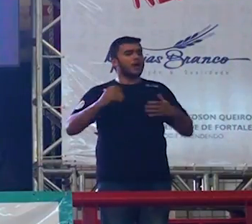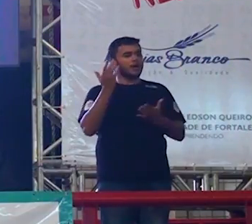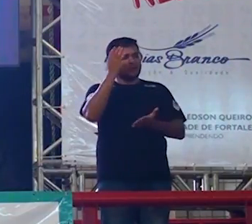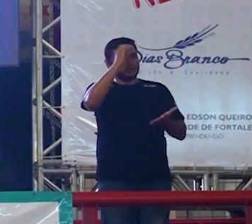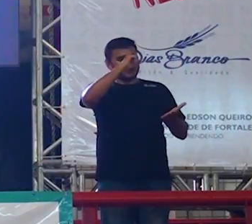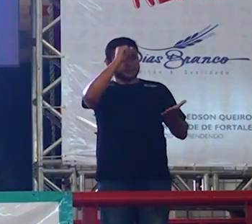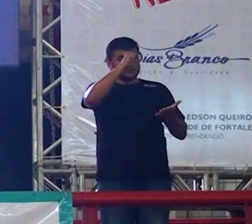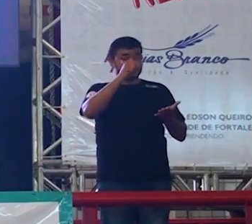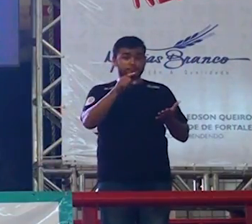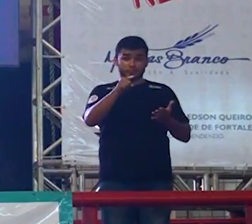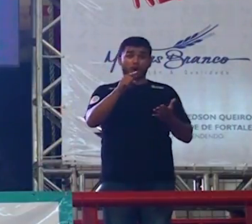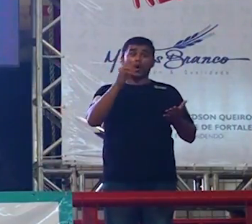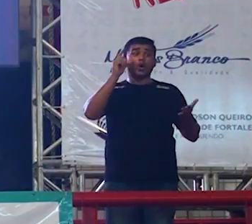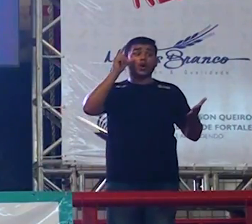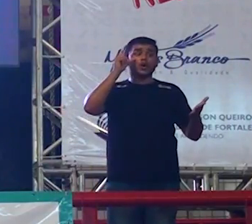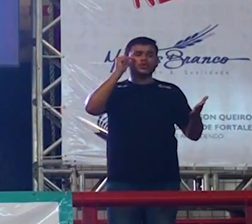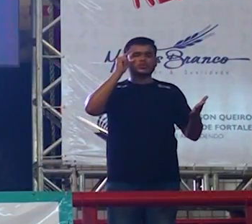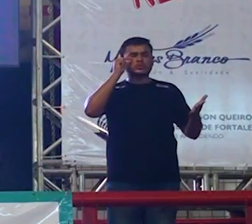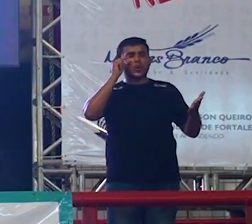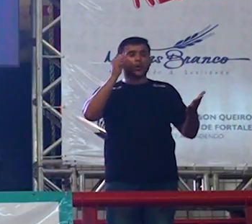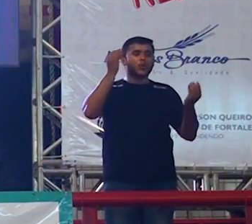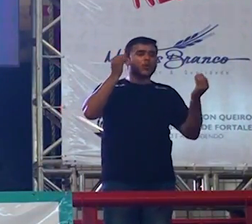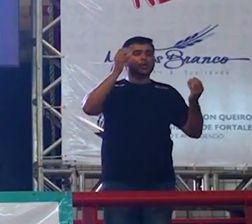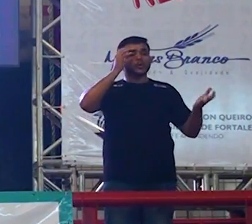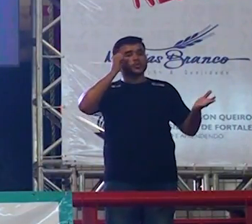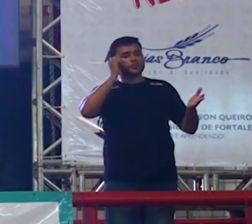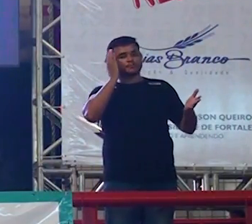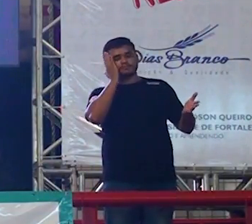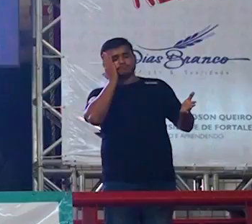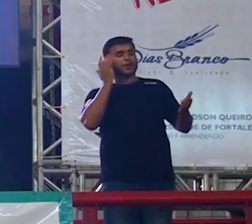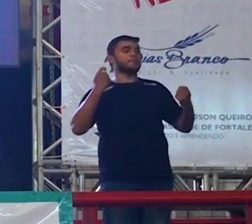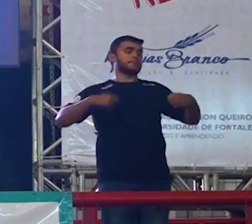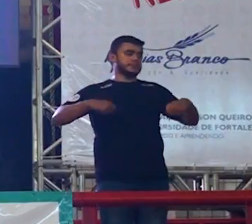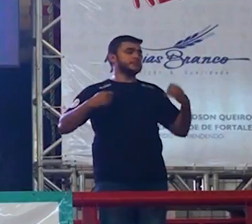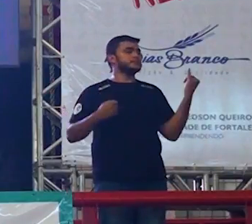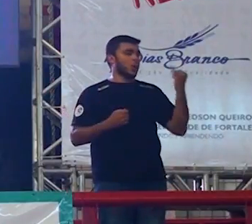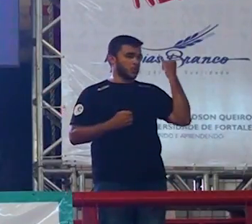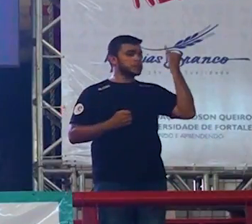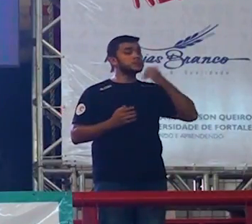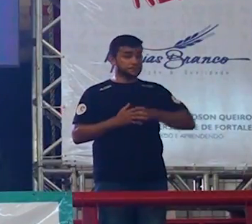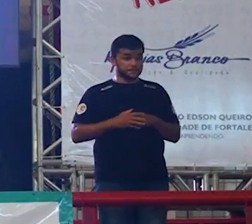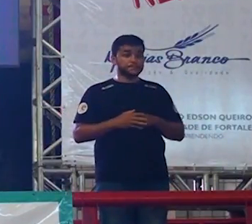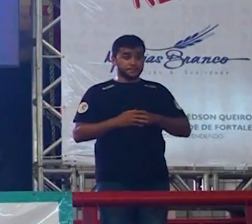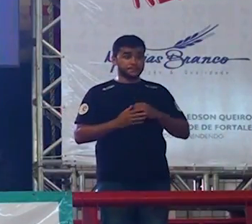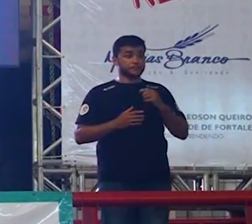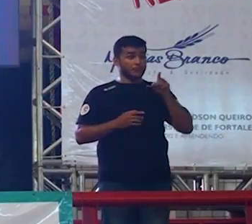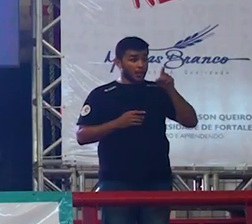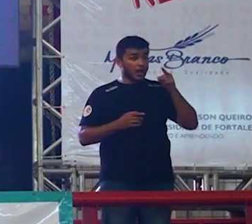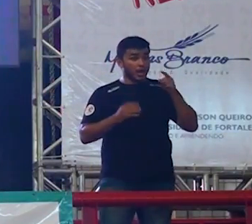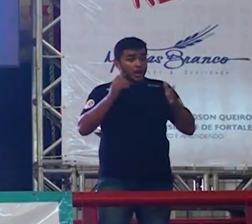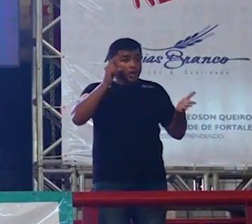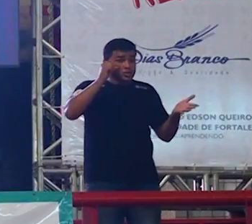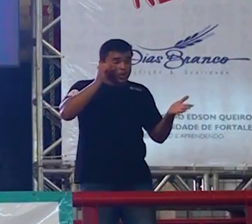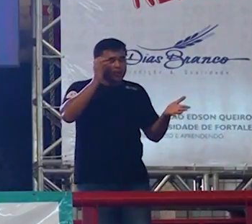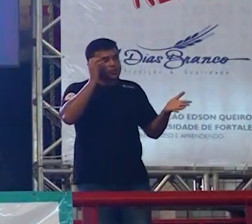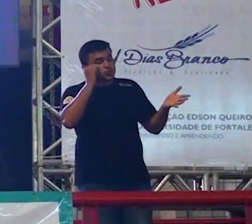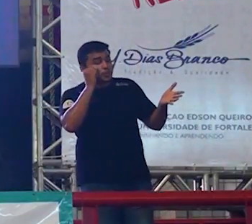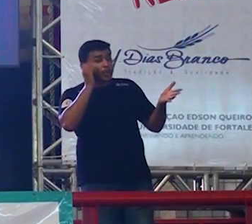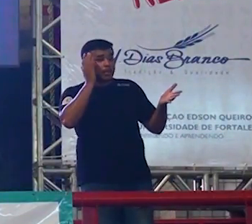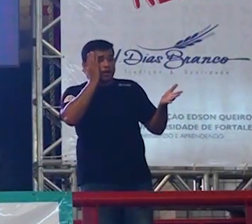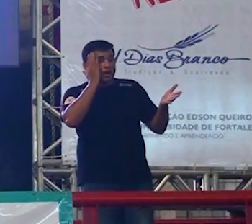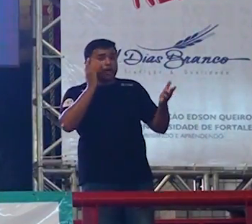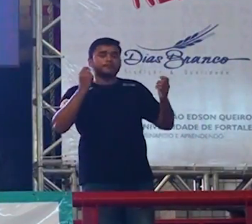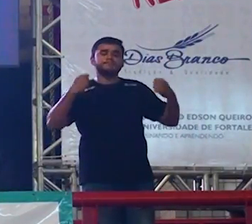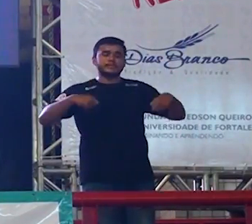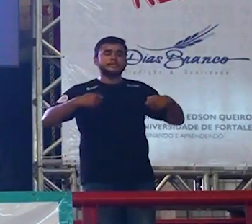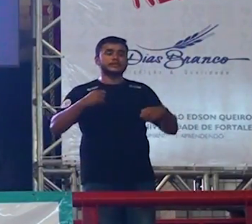importância do sono, hein? Para quem não sabia, é durante o sono, enquanto